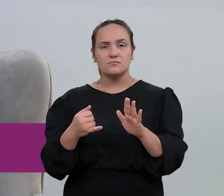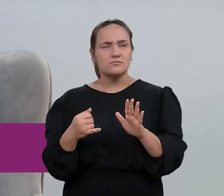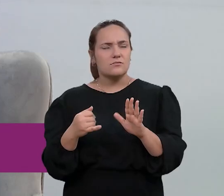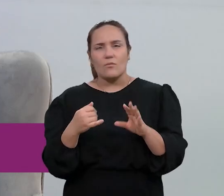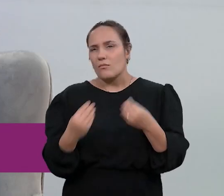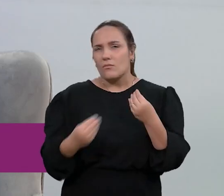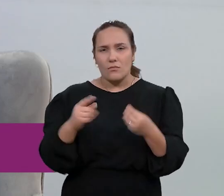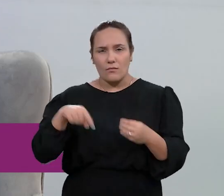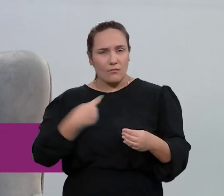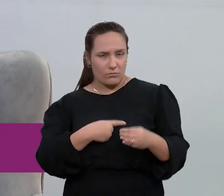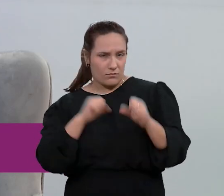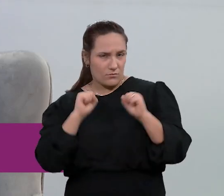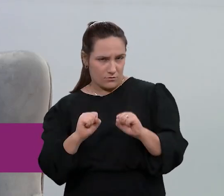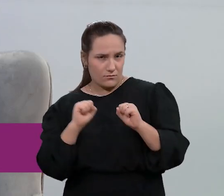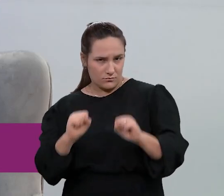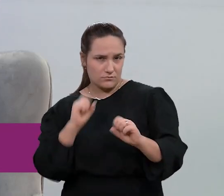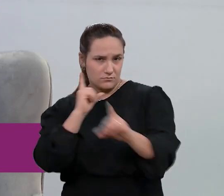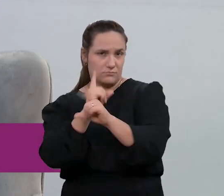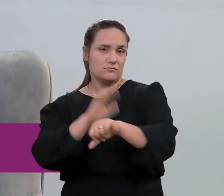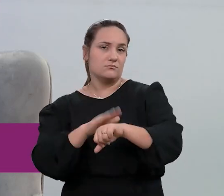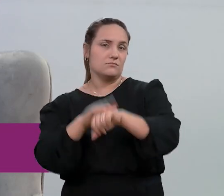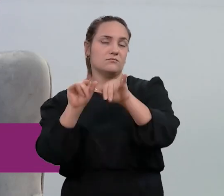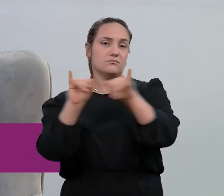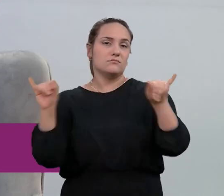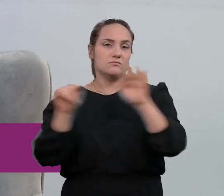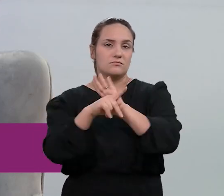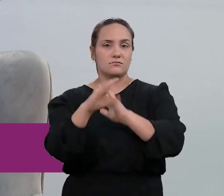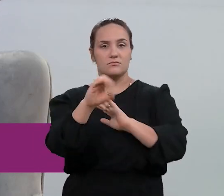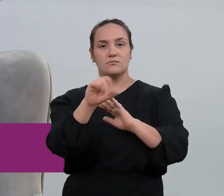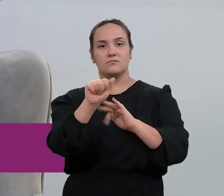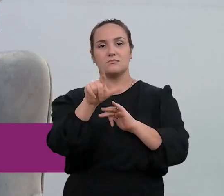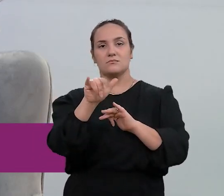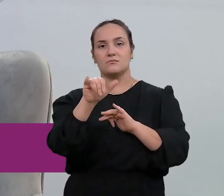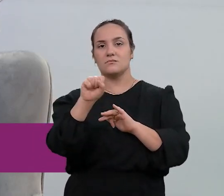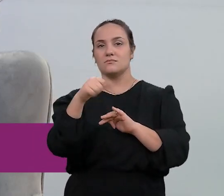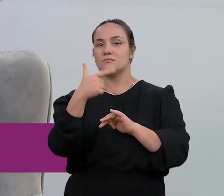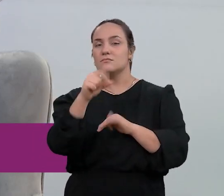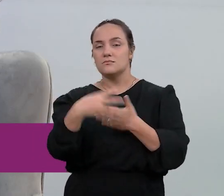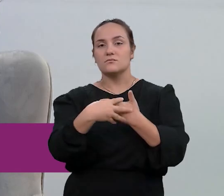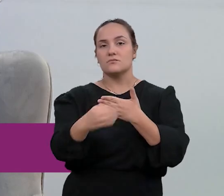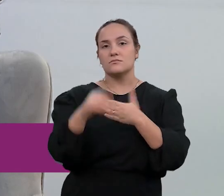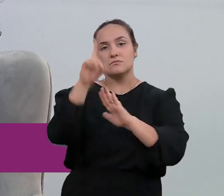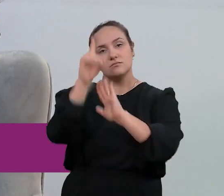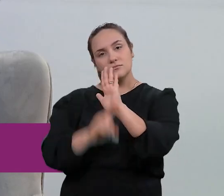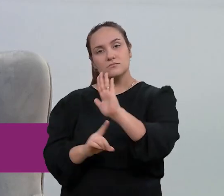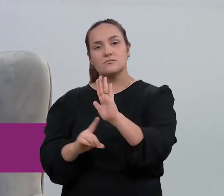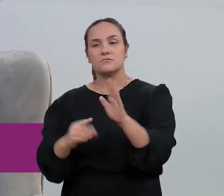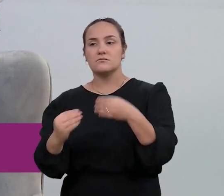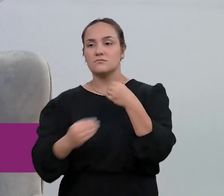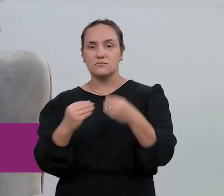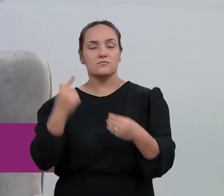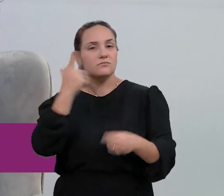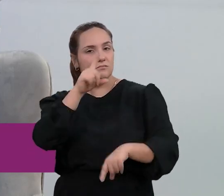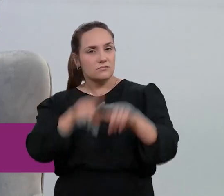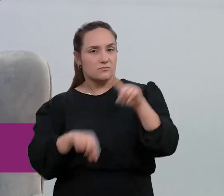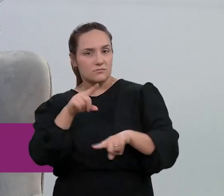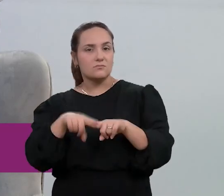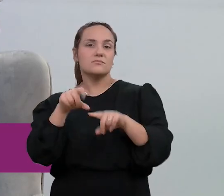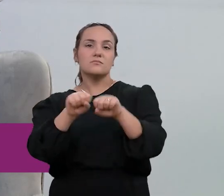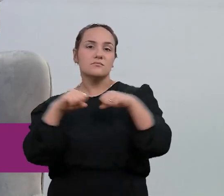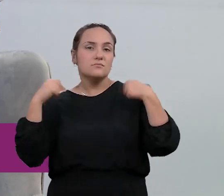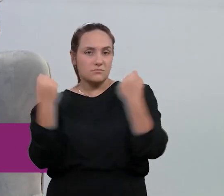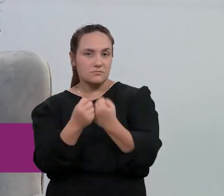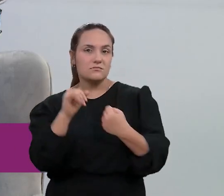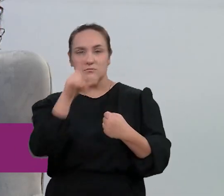gostaria de saber onde podemos obter mais informações sobre a coalisão nacional orfandade de Direitos de repente acesso ao material